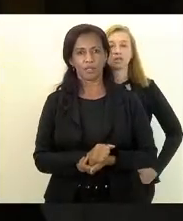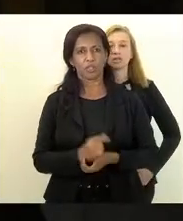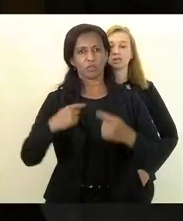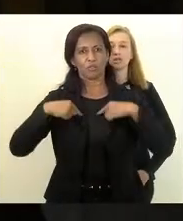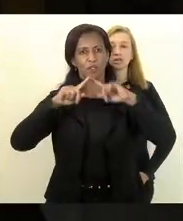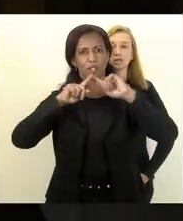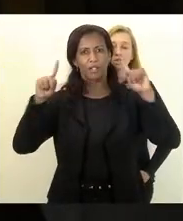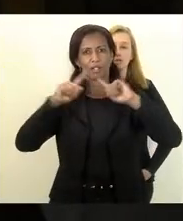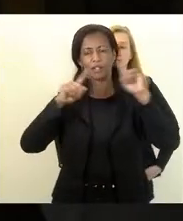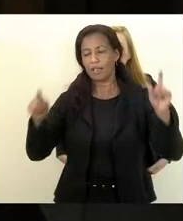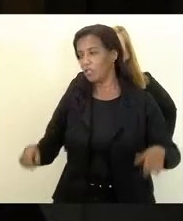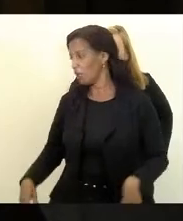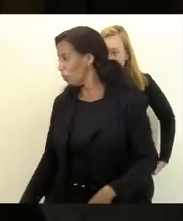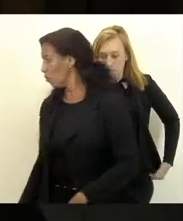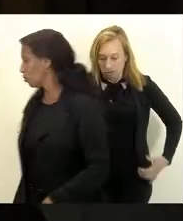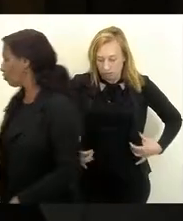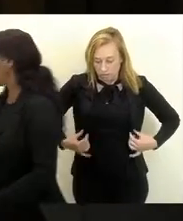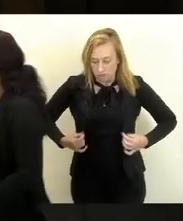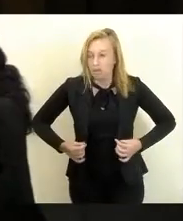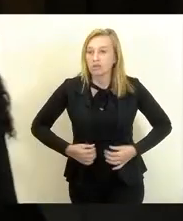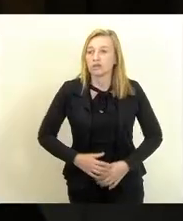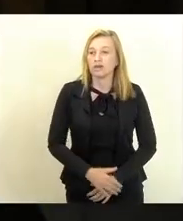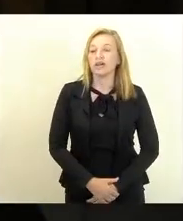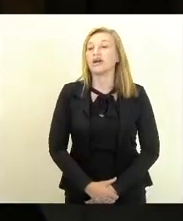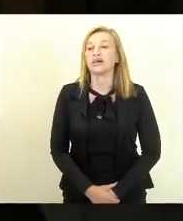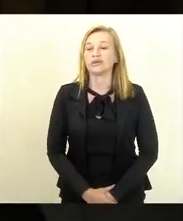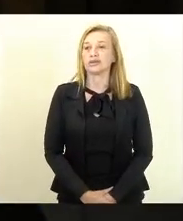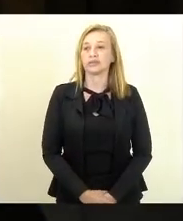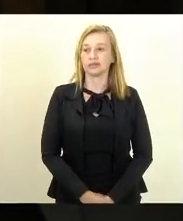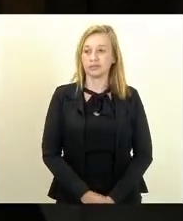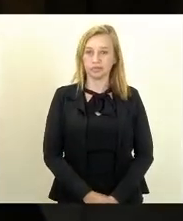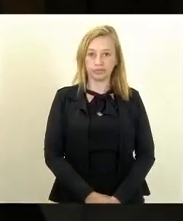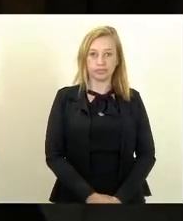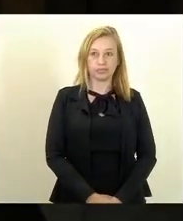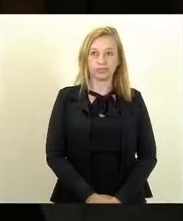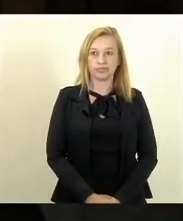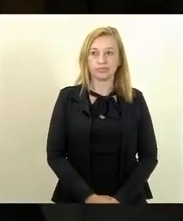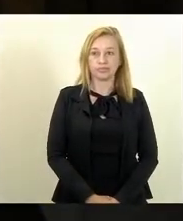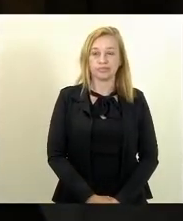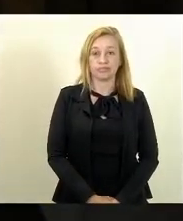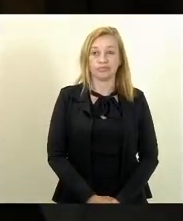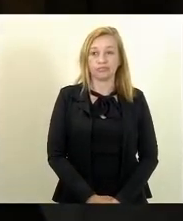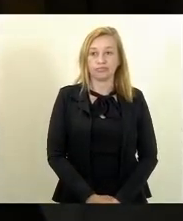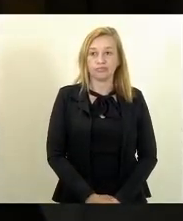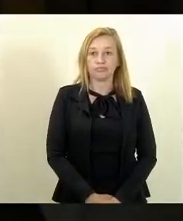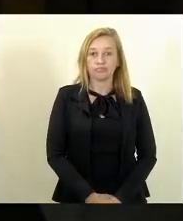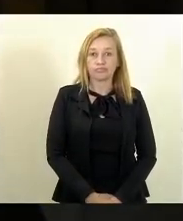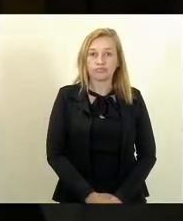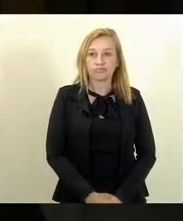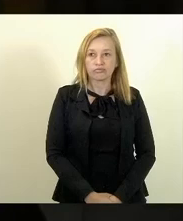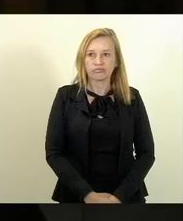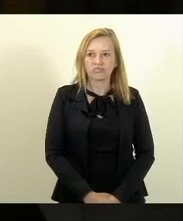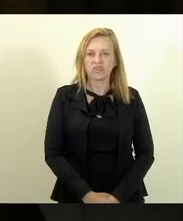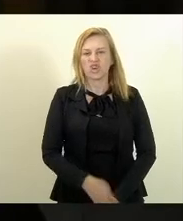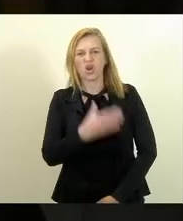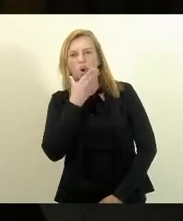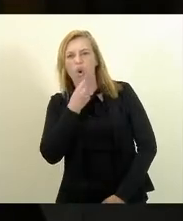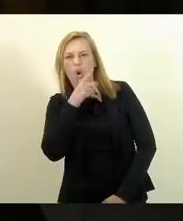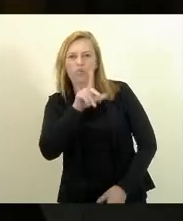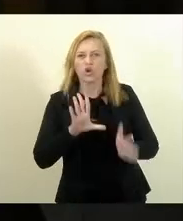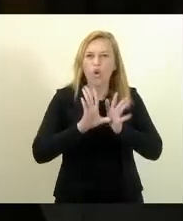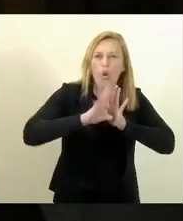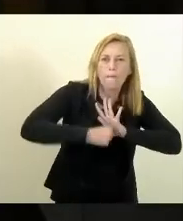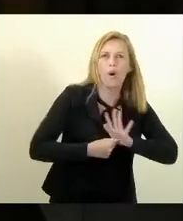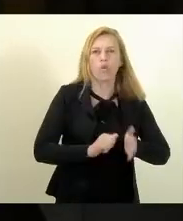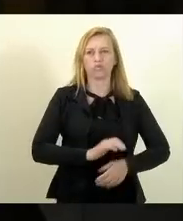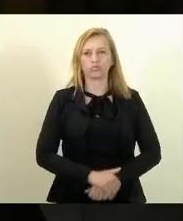e fui chamado, muitas das vezes, aqui de maluco quando eu denunciava aquele soberbo, aquele cara que furtou,